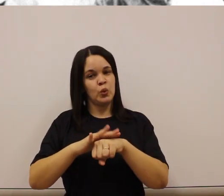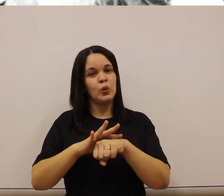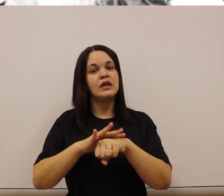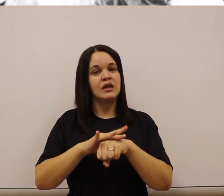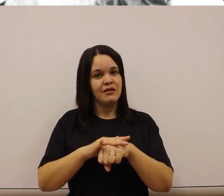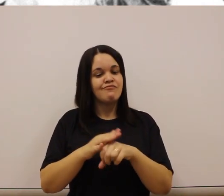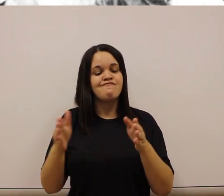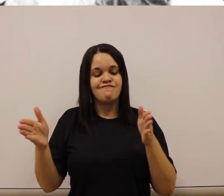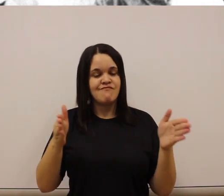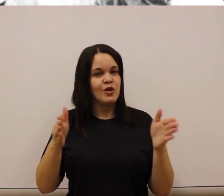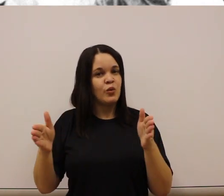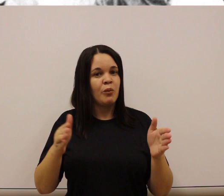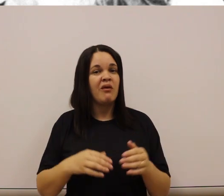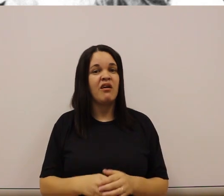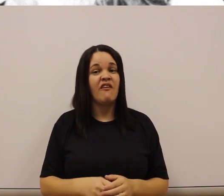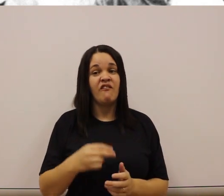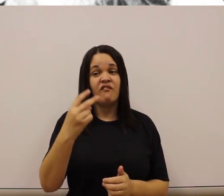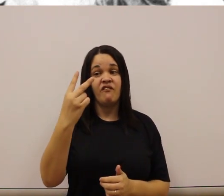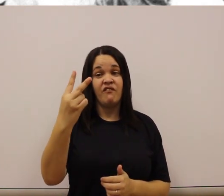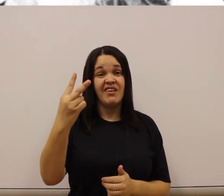época, aproximadamente